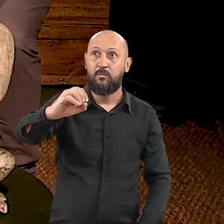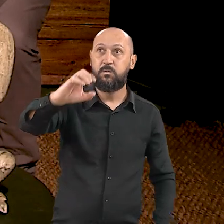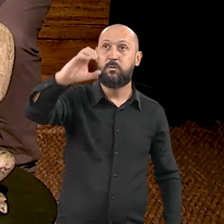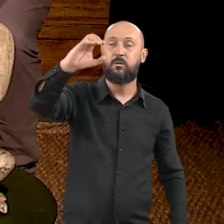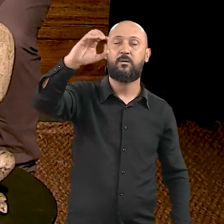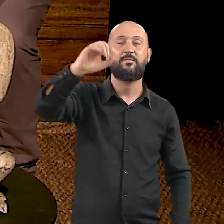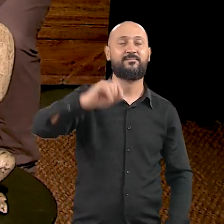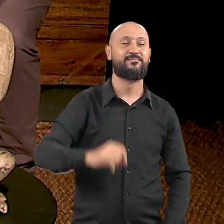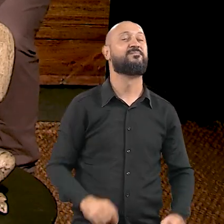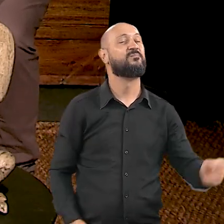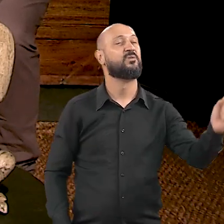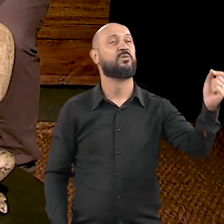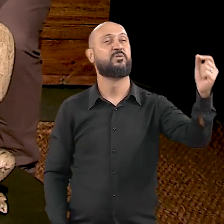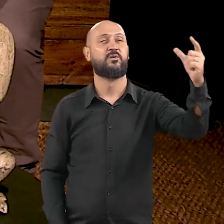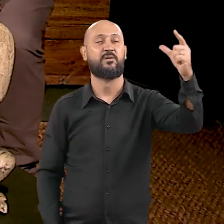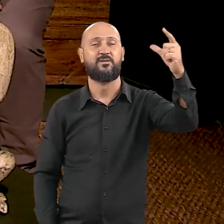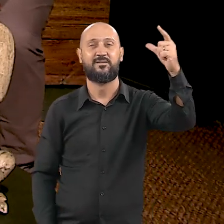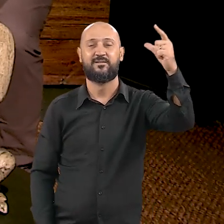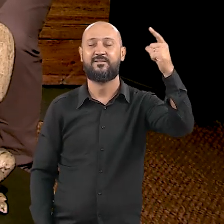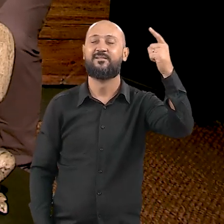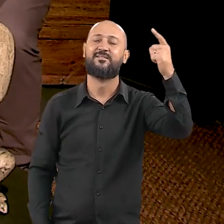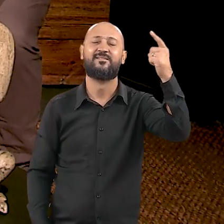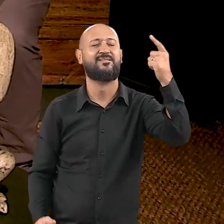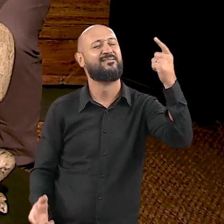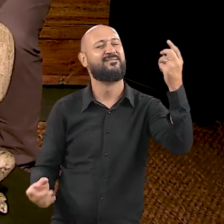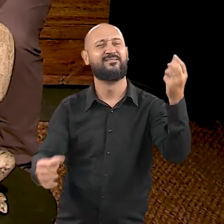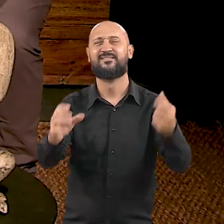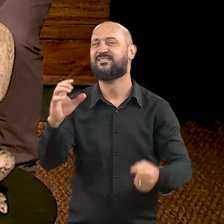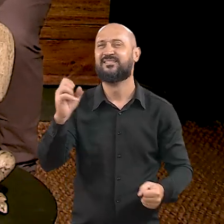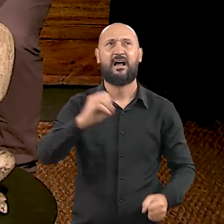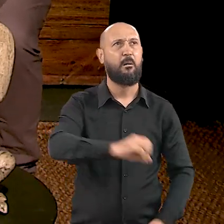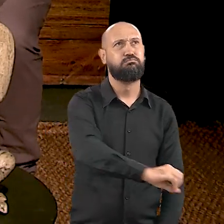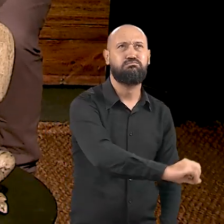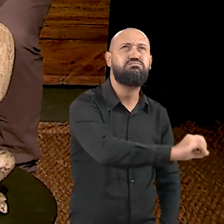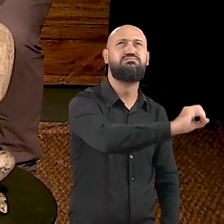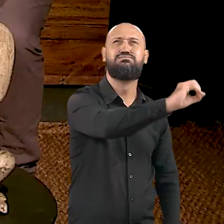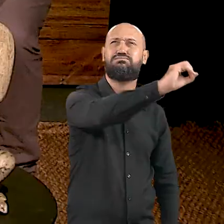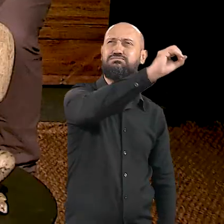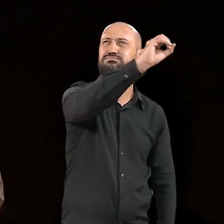O sol anda depressa,